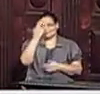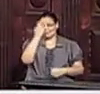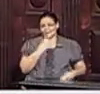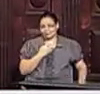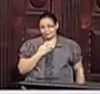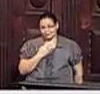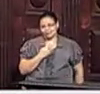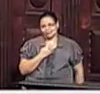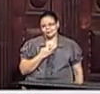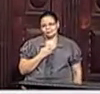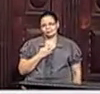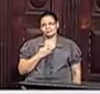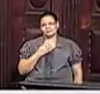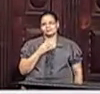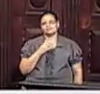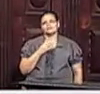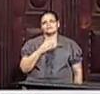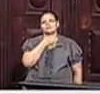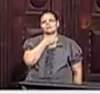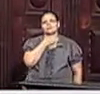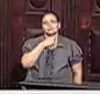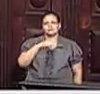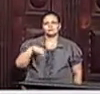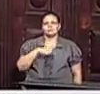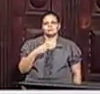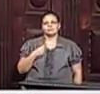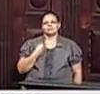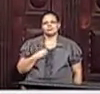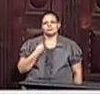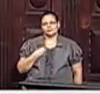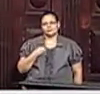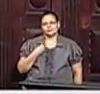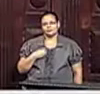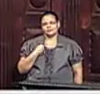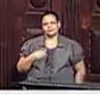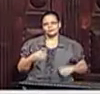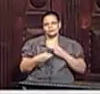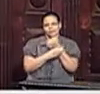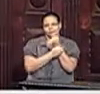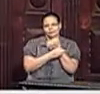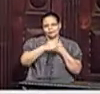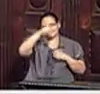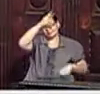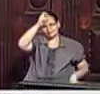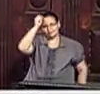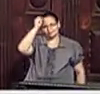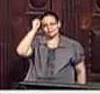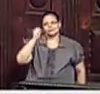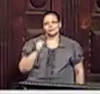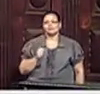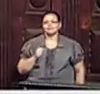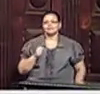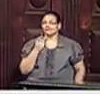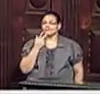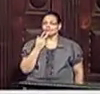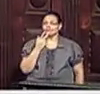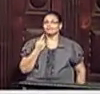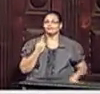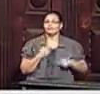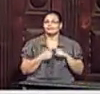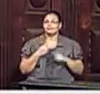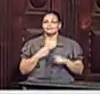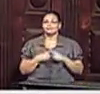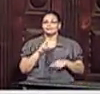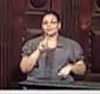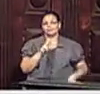gravidade da crise que estamos vivendo na segurança pública. Digo isso porque